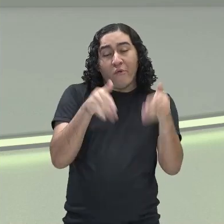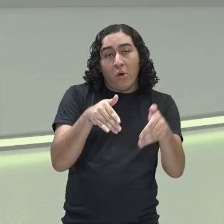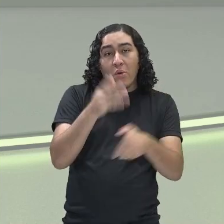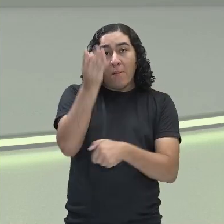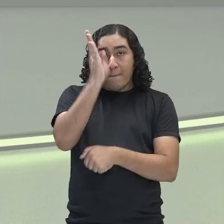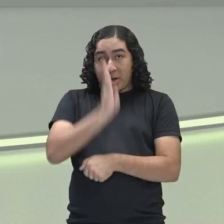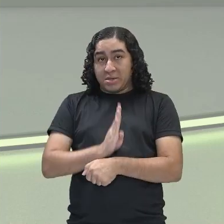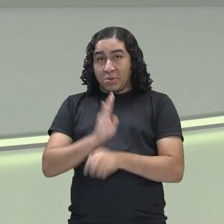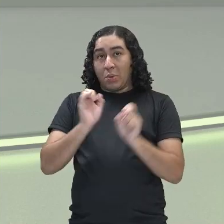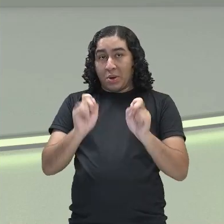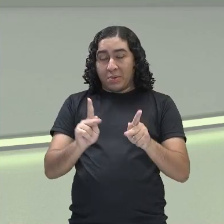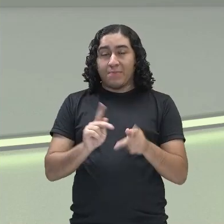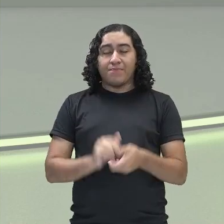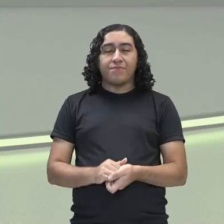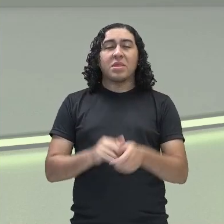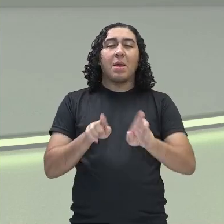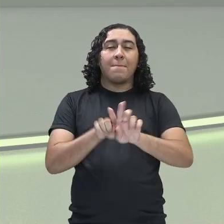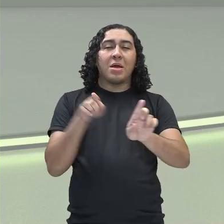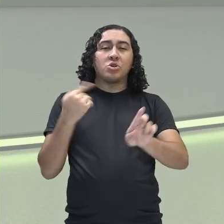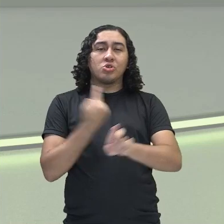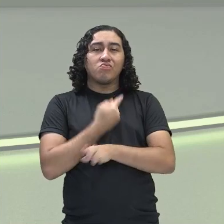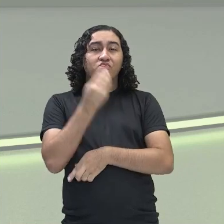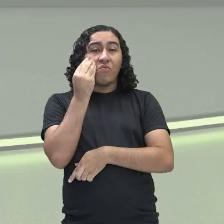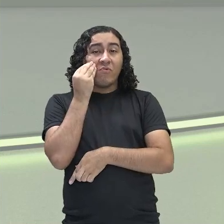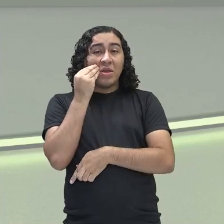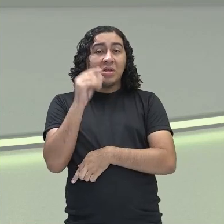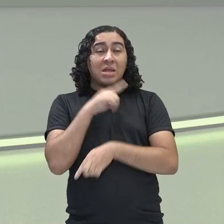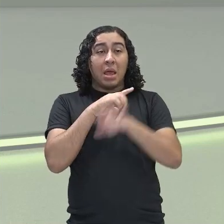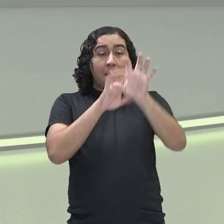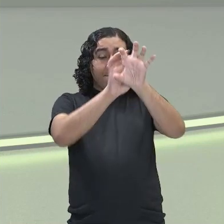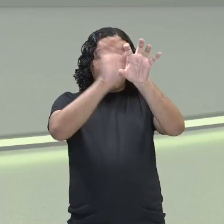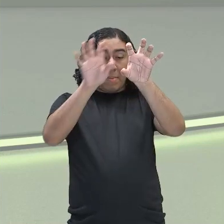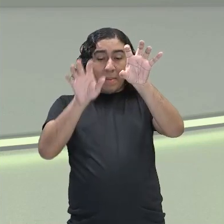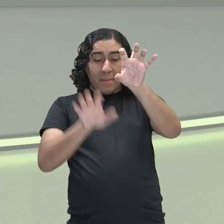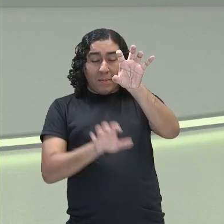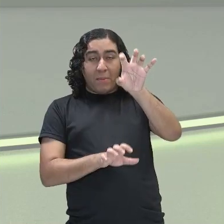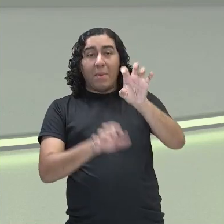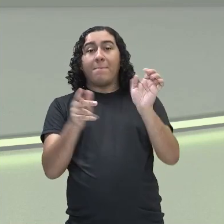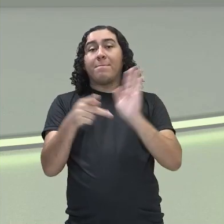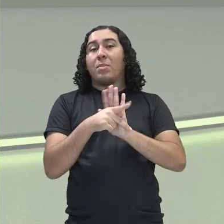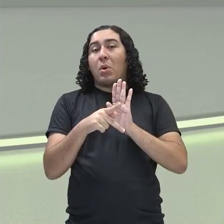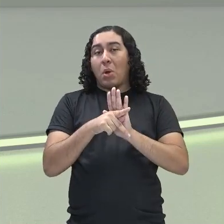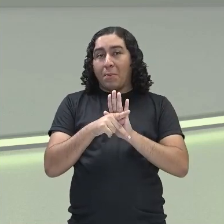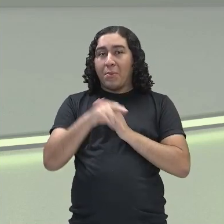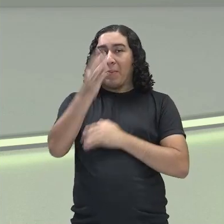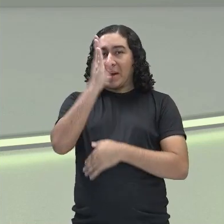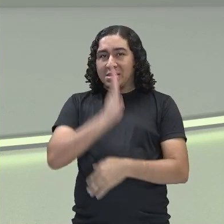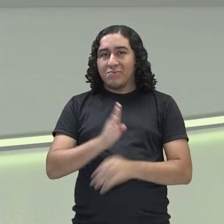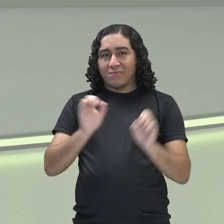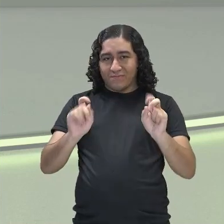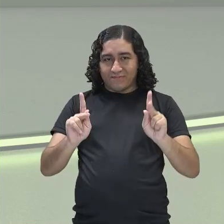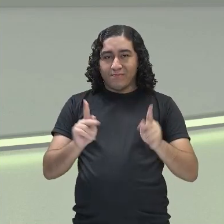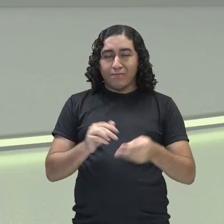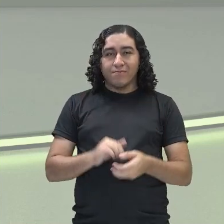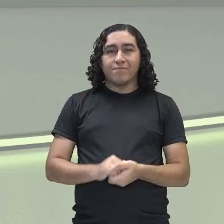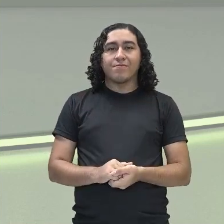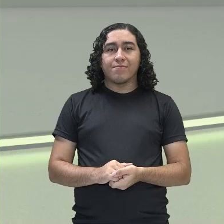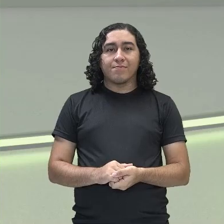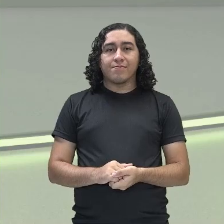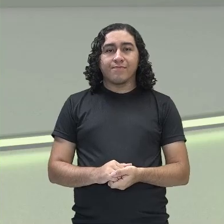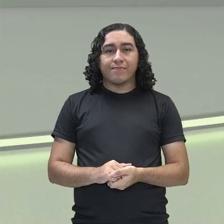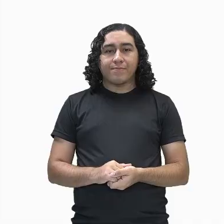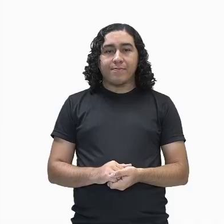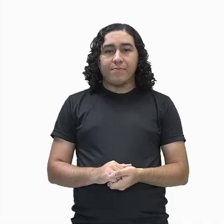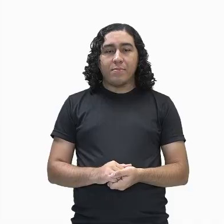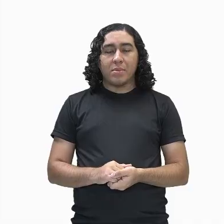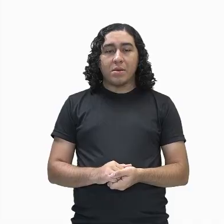Brasil, só que a gente está identificando nesse mapa os biomas que fazem parte dos biomas brasileiros, tá bom? Então, vamos observar